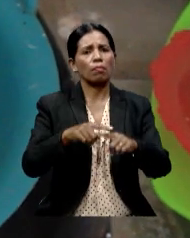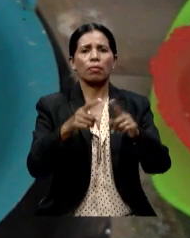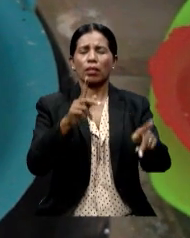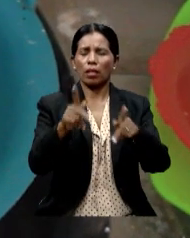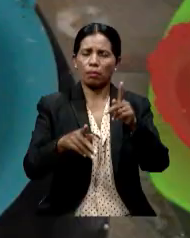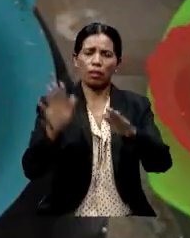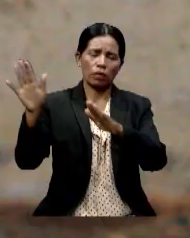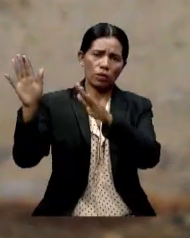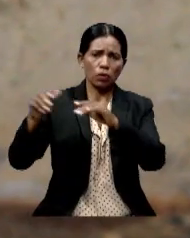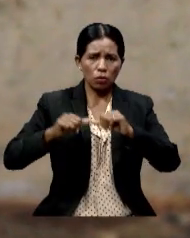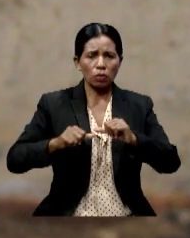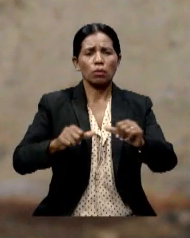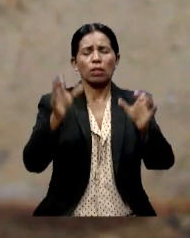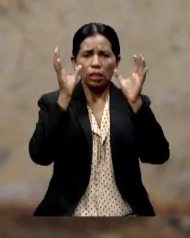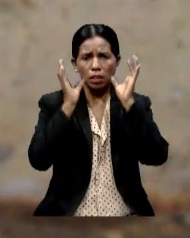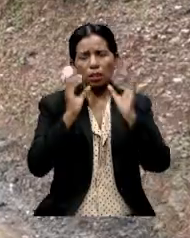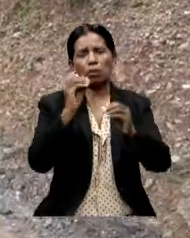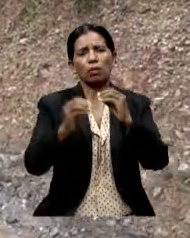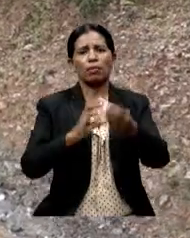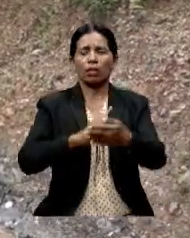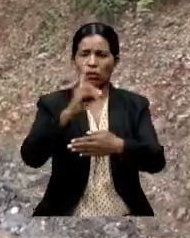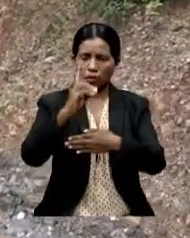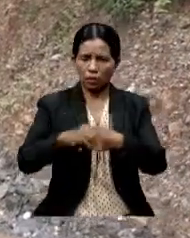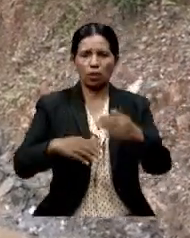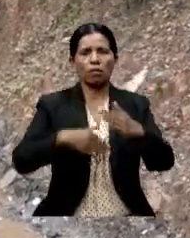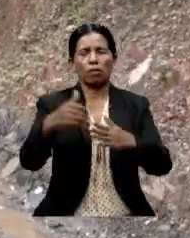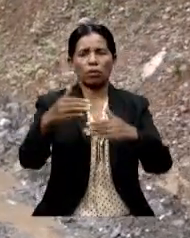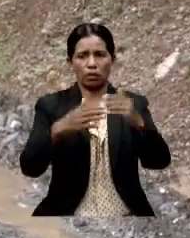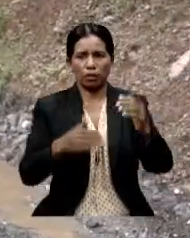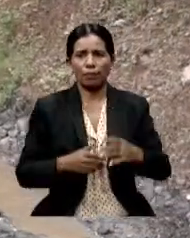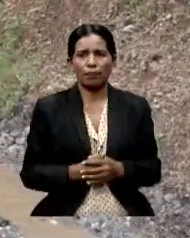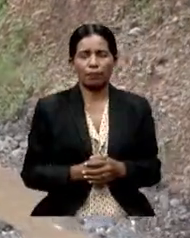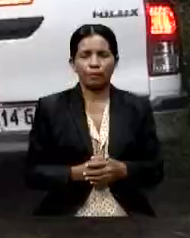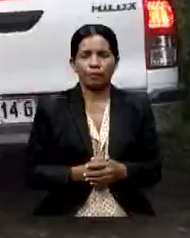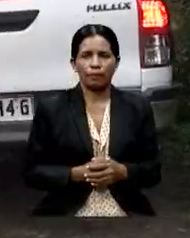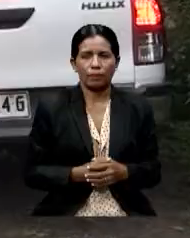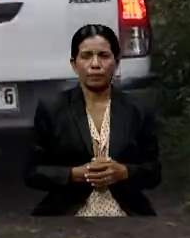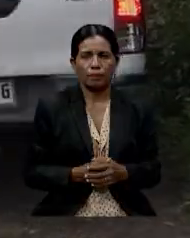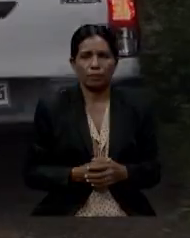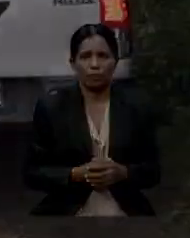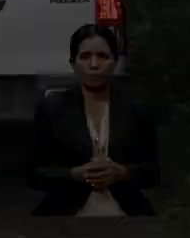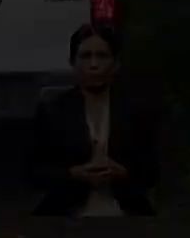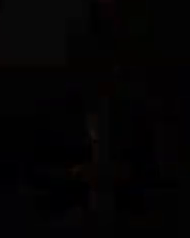área rural se continua a leri com a ba desenvolvimento infraestrutura básica. Zemro Santos, Dulce da Costa, Gemen.